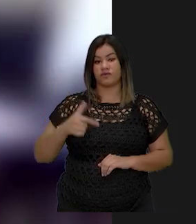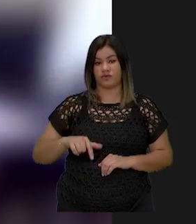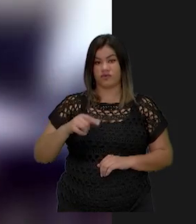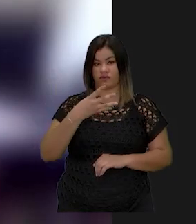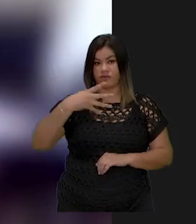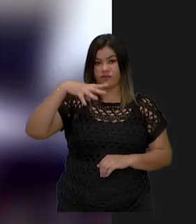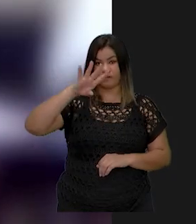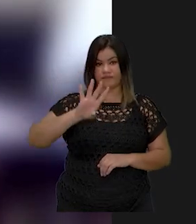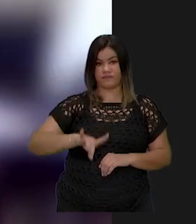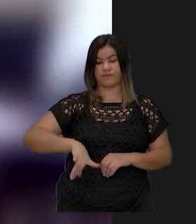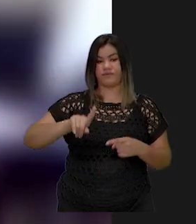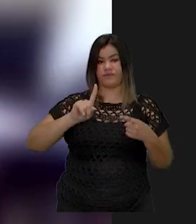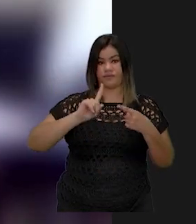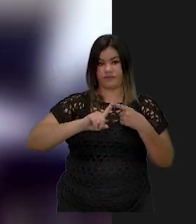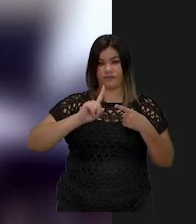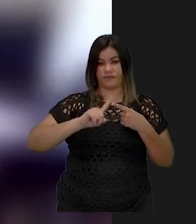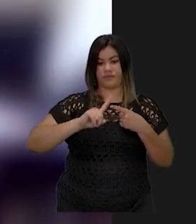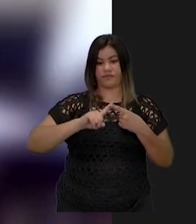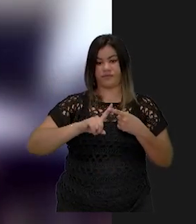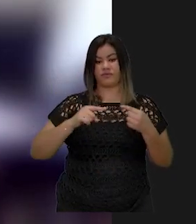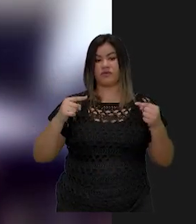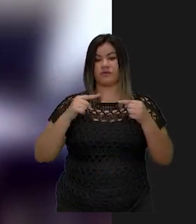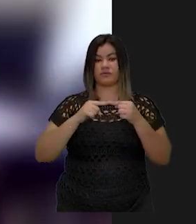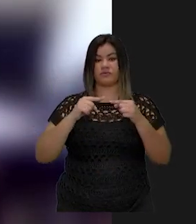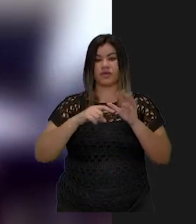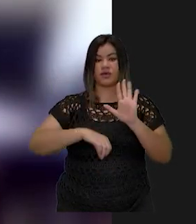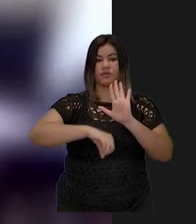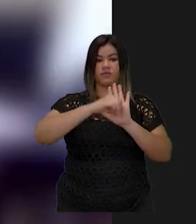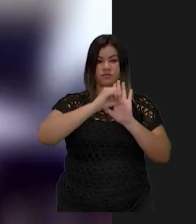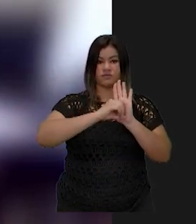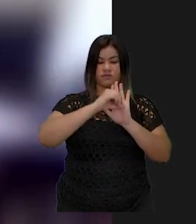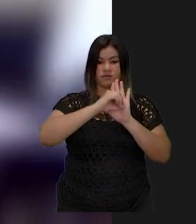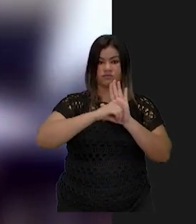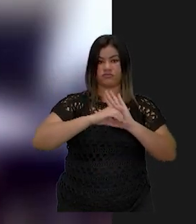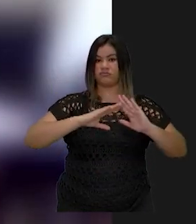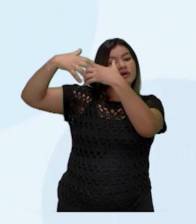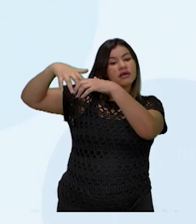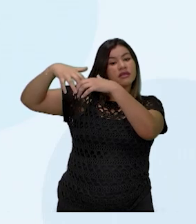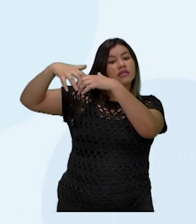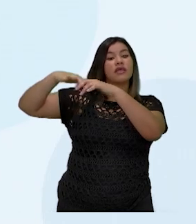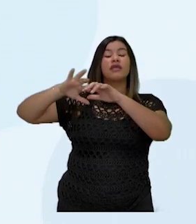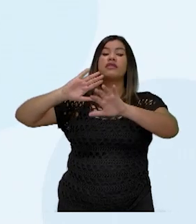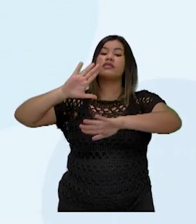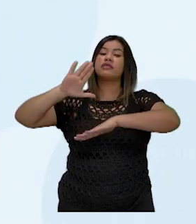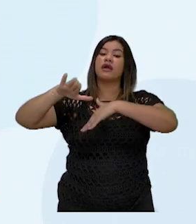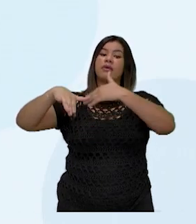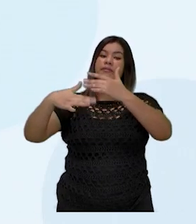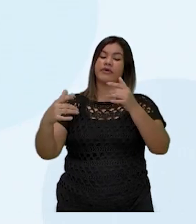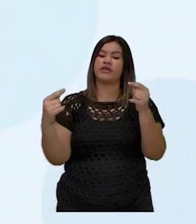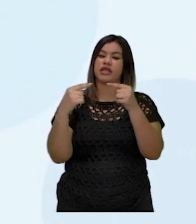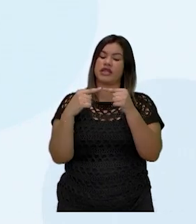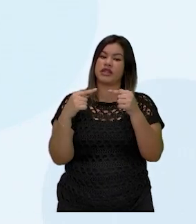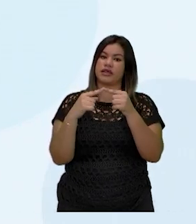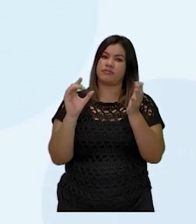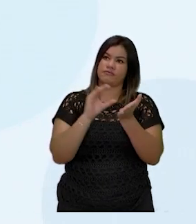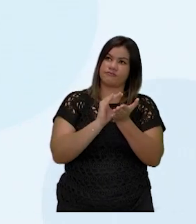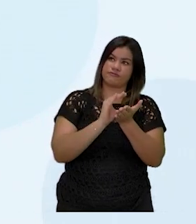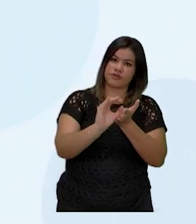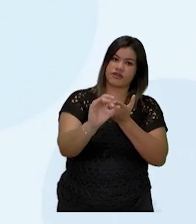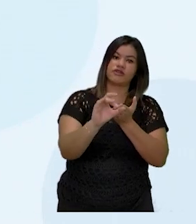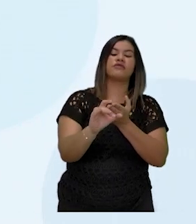pedagógico para o aprofundamento da área. Nós vamos propor um conjunto